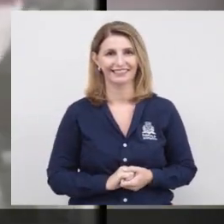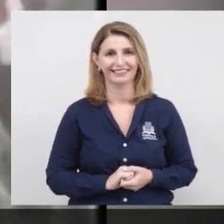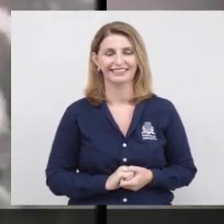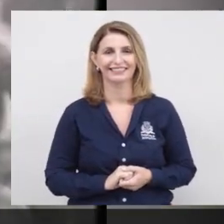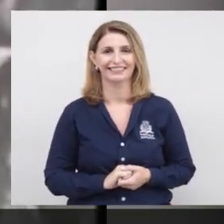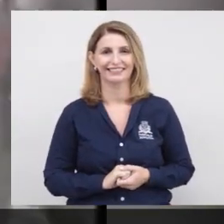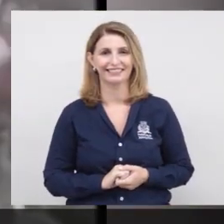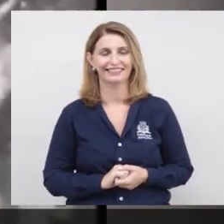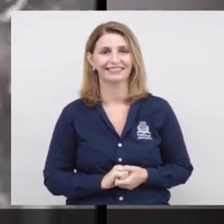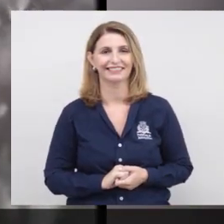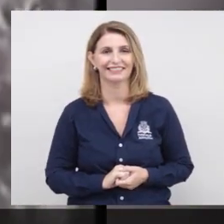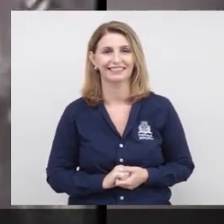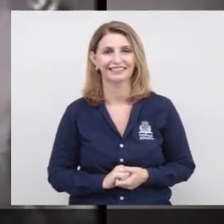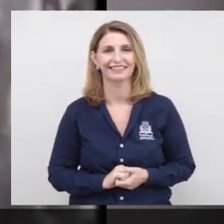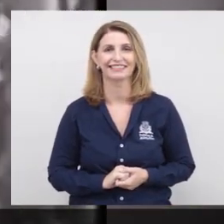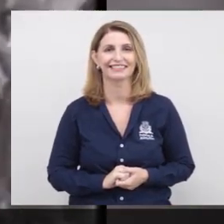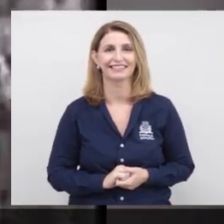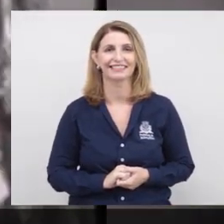gol